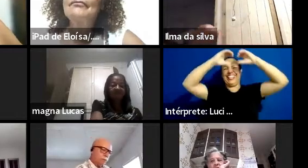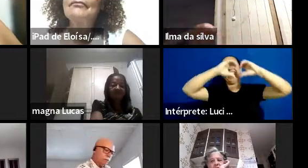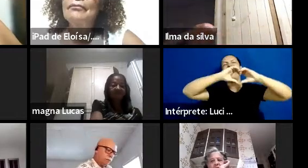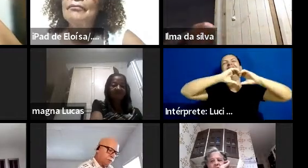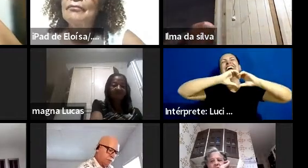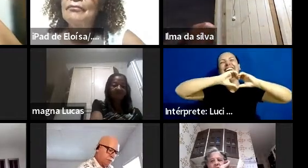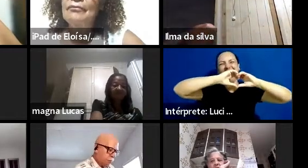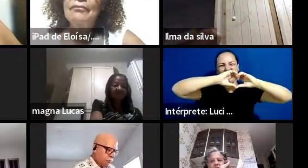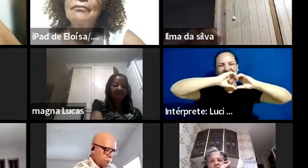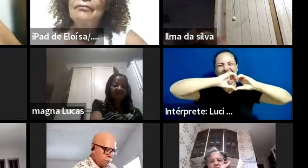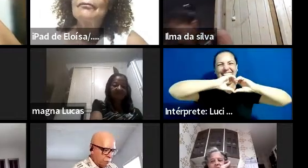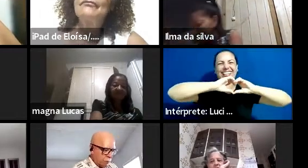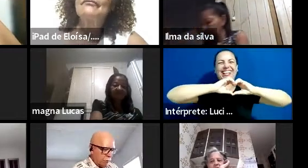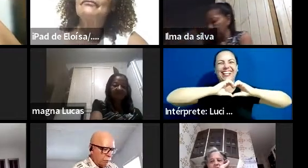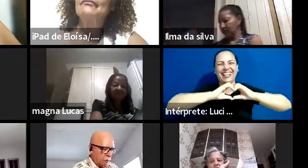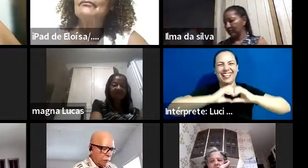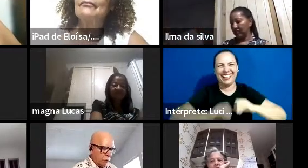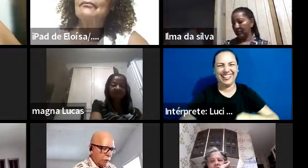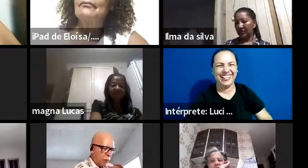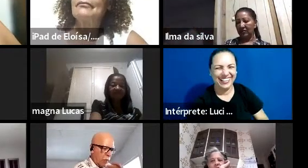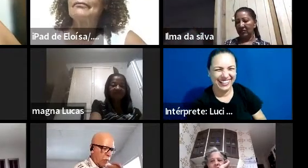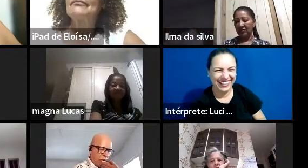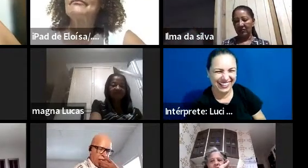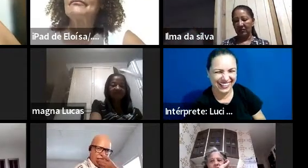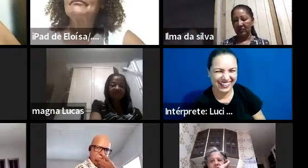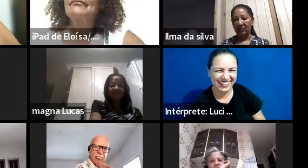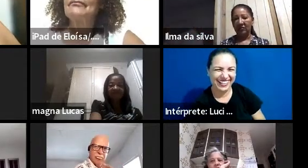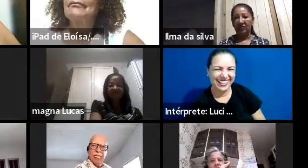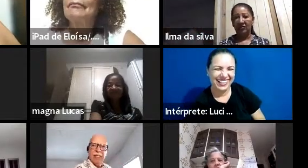Luci! Aqui para você também.